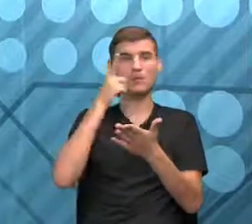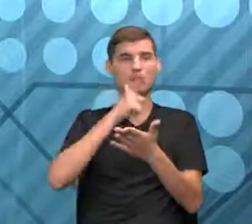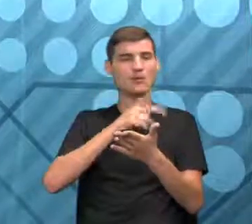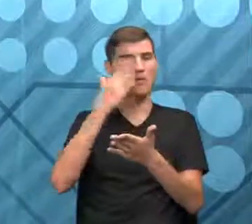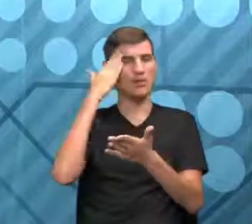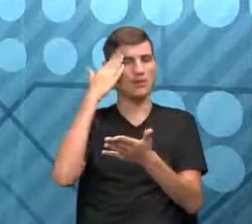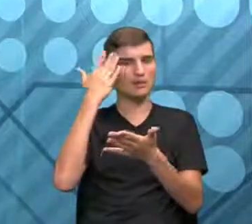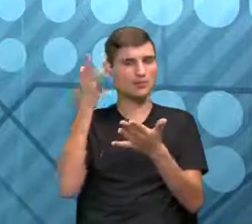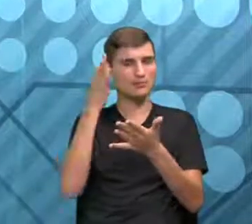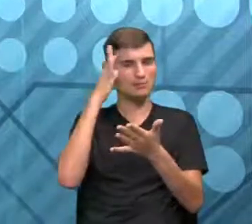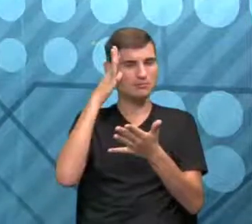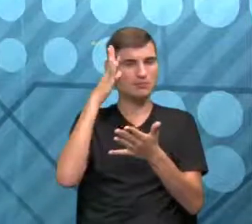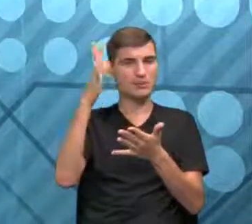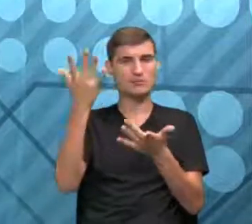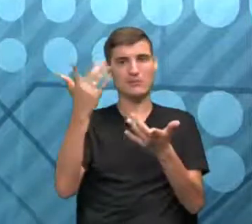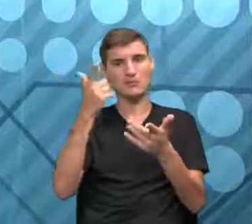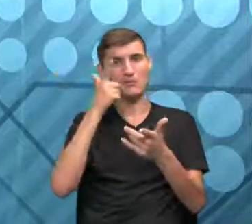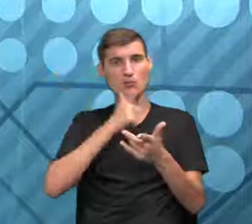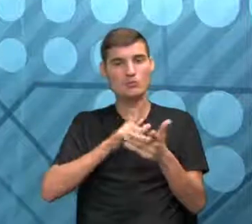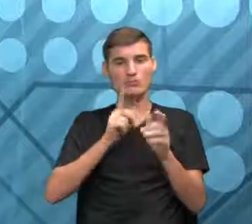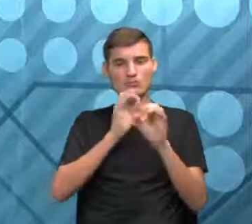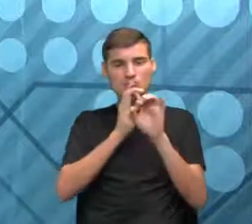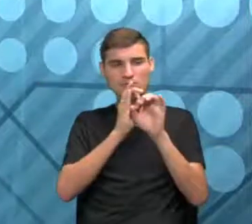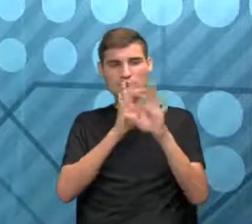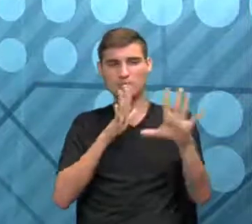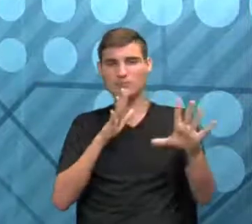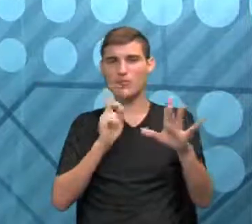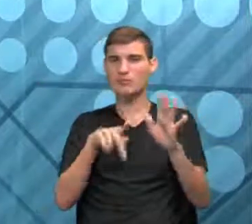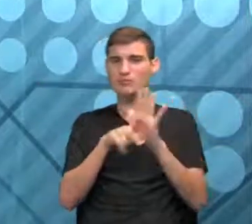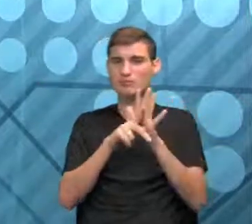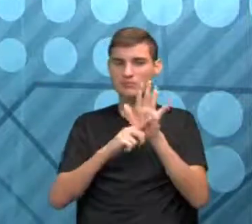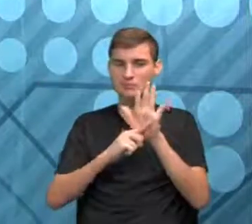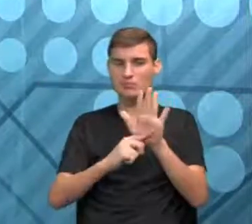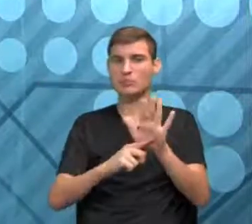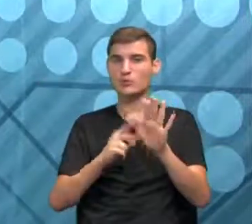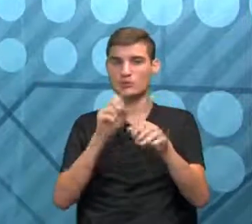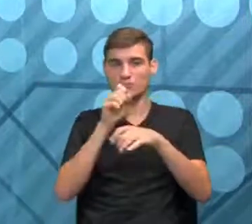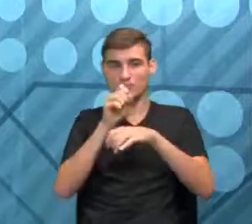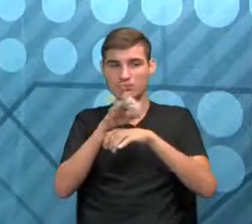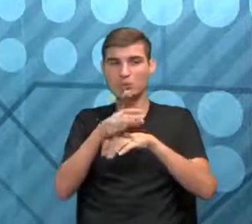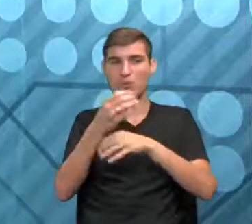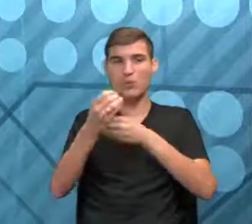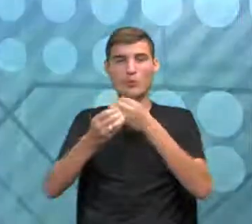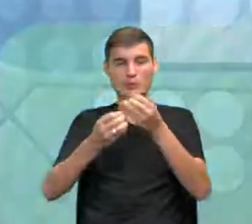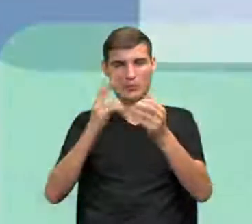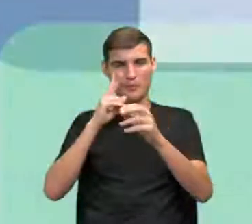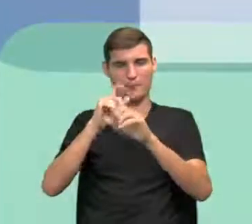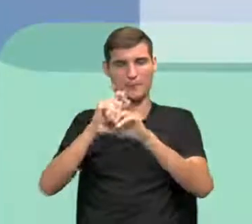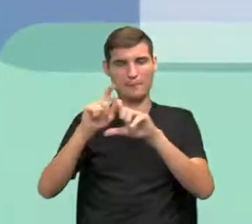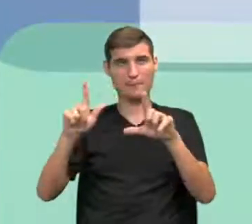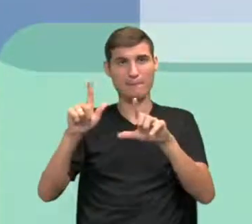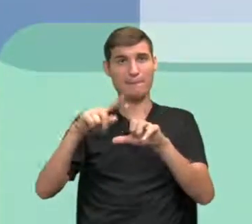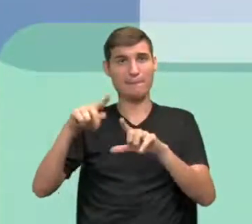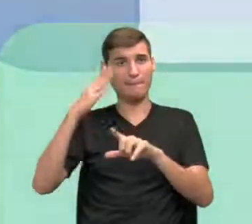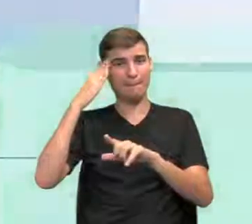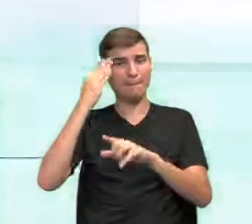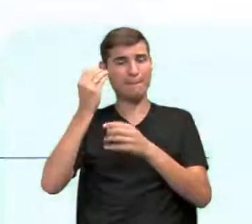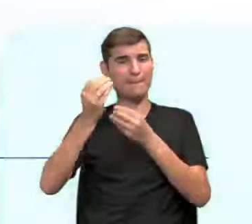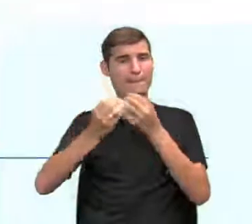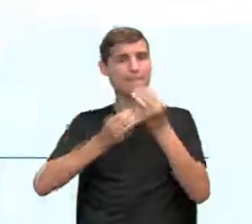esses elementos principais e então conseguir projetar adequadamente a modulação e a demodulação. Observando aqui no slide, o que a gente